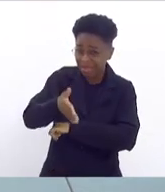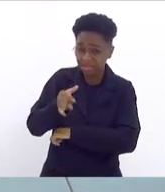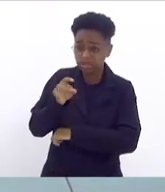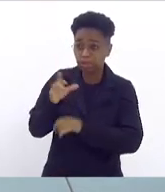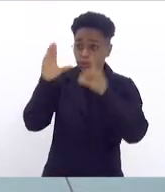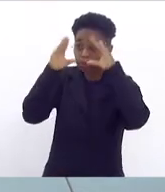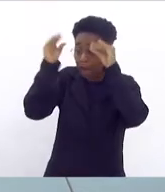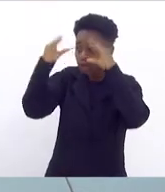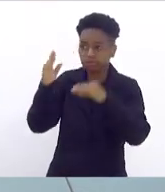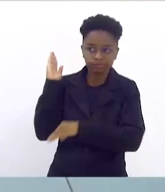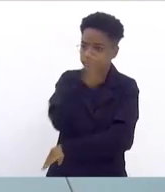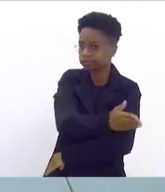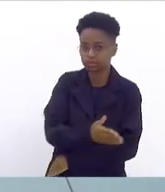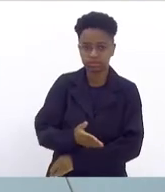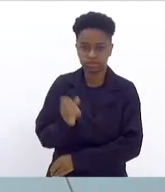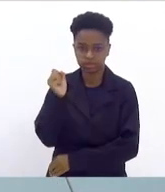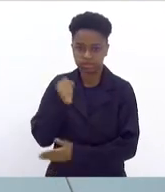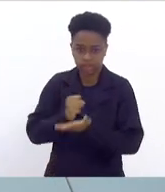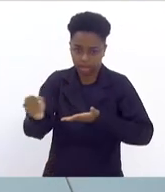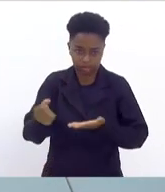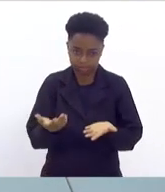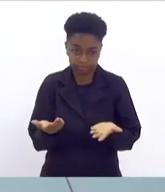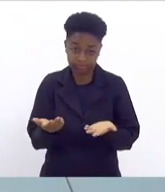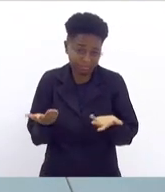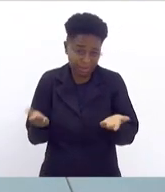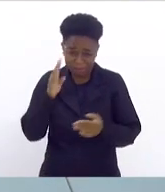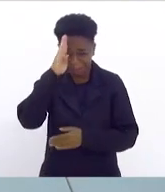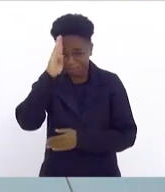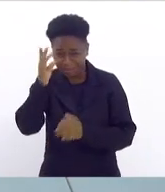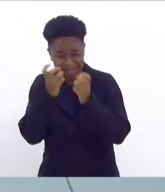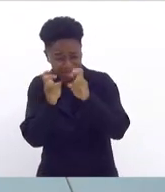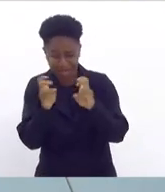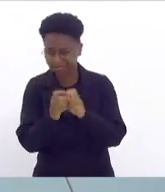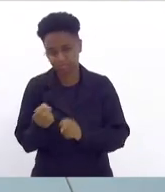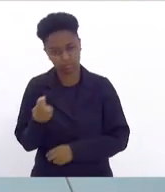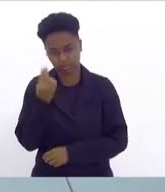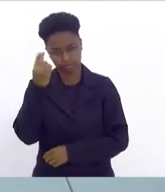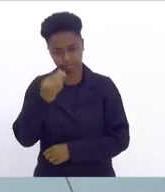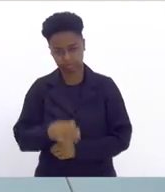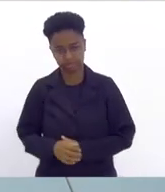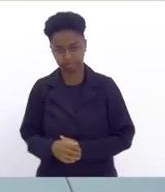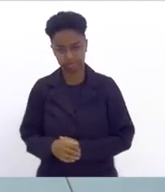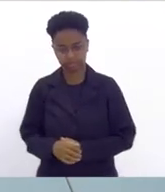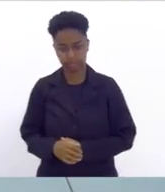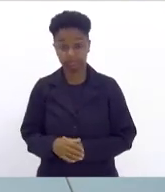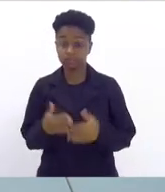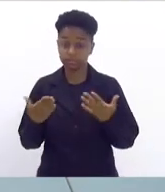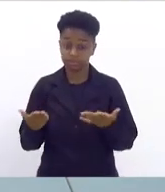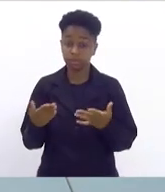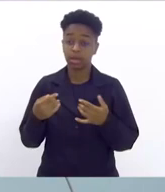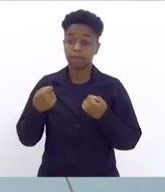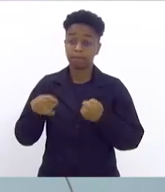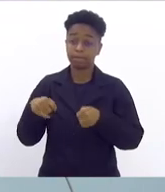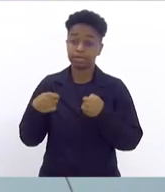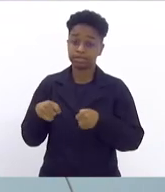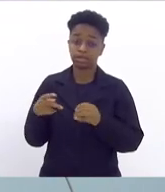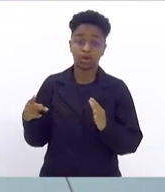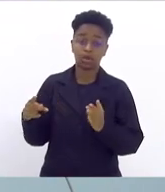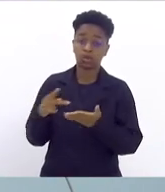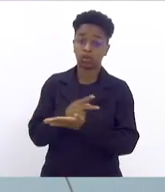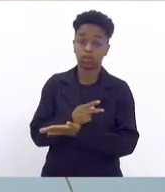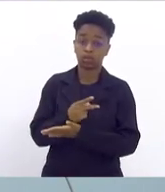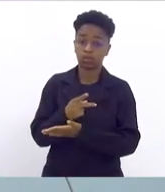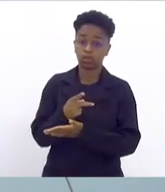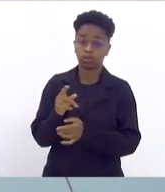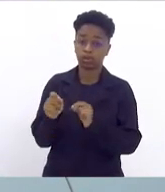piscar, para poder entrar na supervia mais ainda. Né? Então, teria que ser, né, a